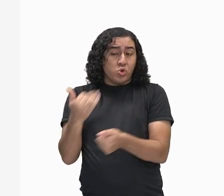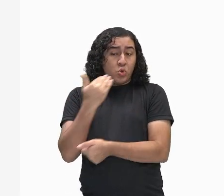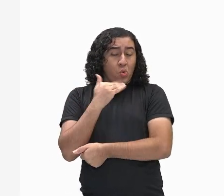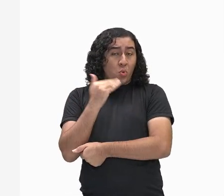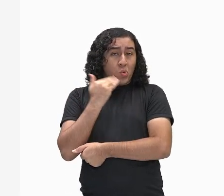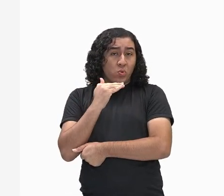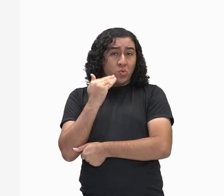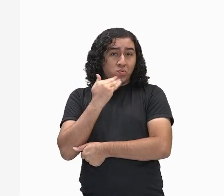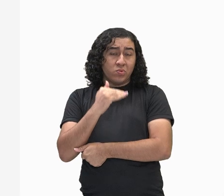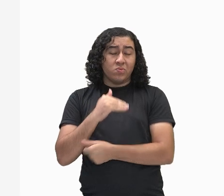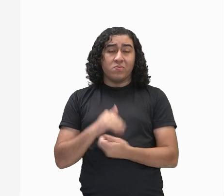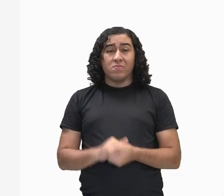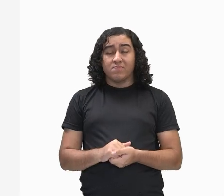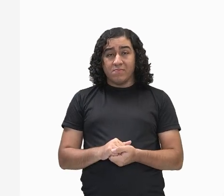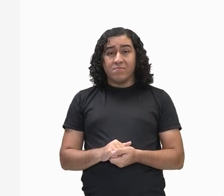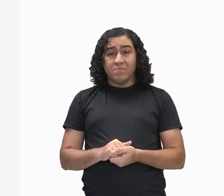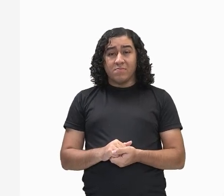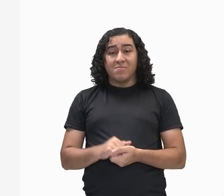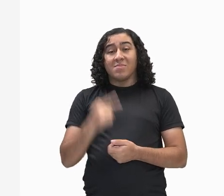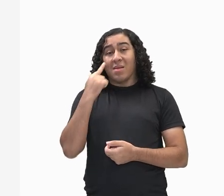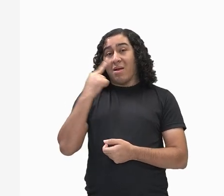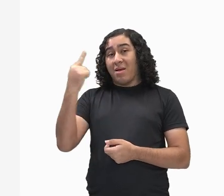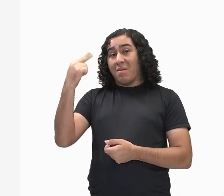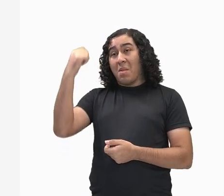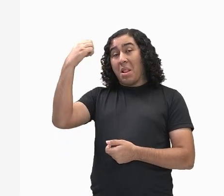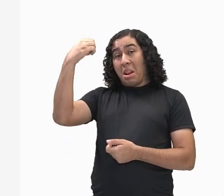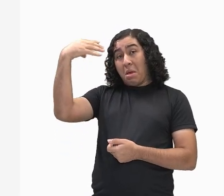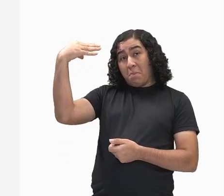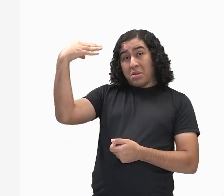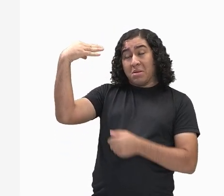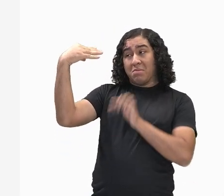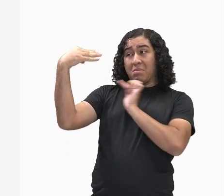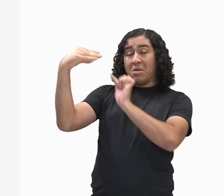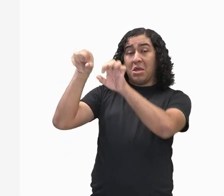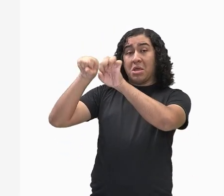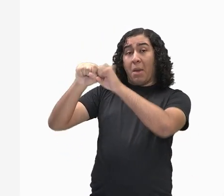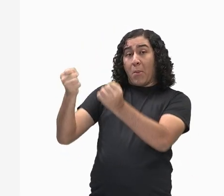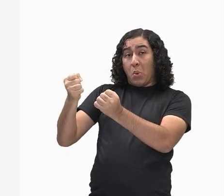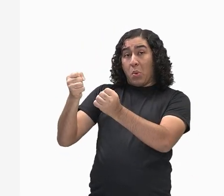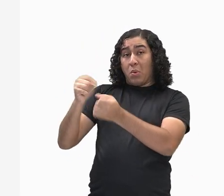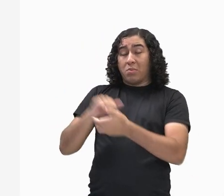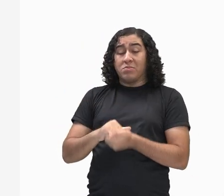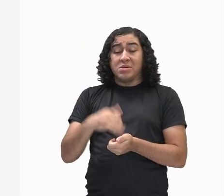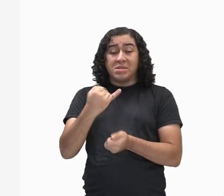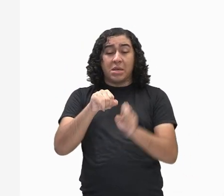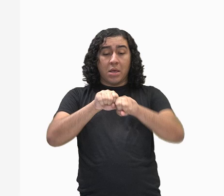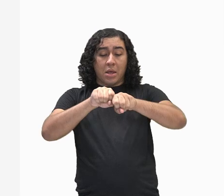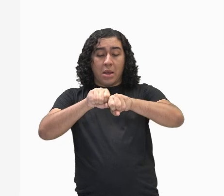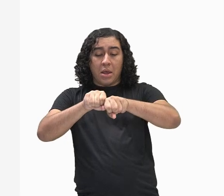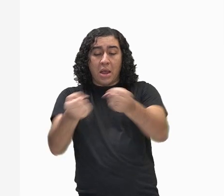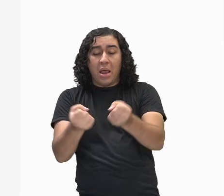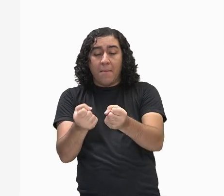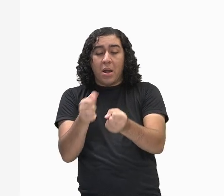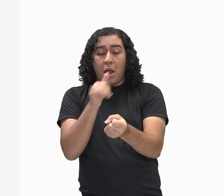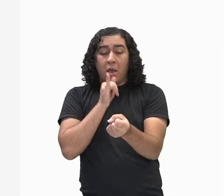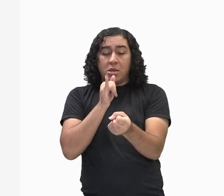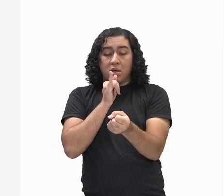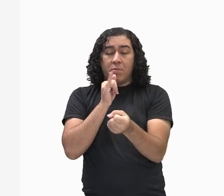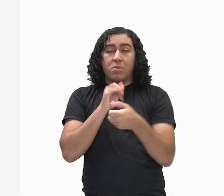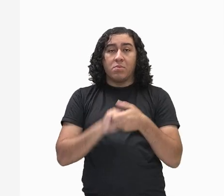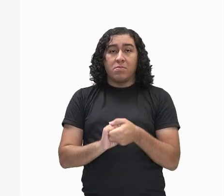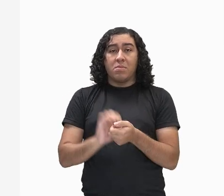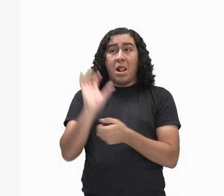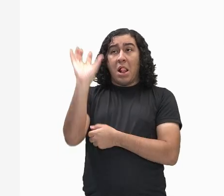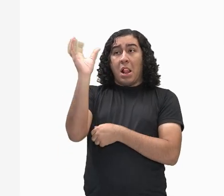quebrado também. A imagem da lâmpada aí mostra muito bem isso daí. Quebrou. Quando quebra, né, a lâmpada, por exemplo, quando